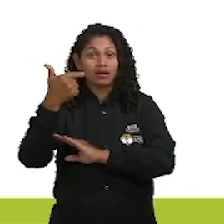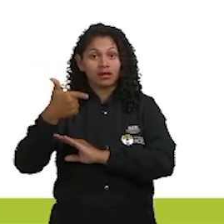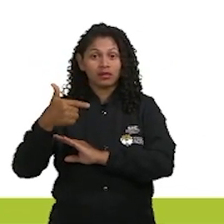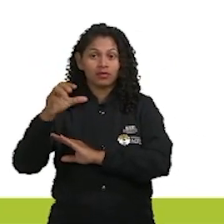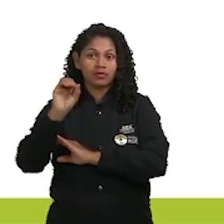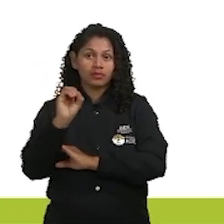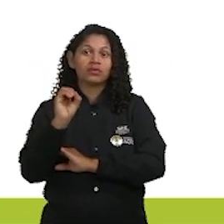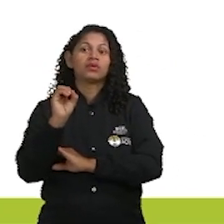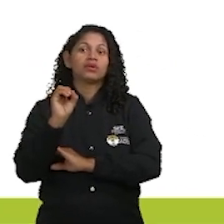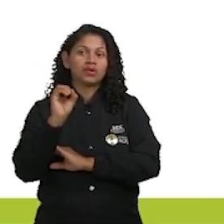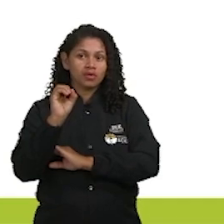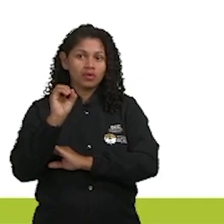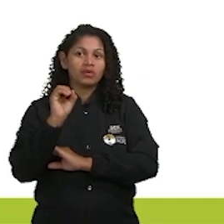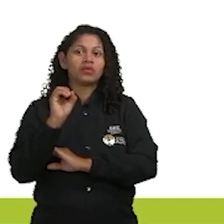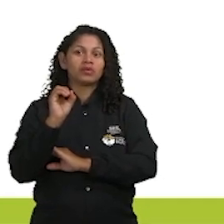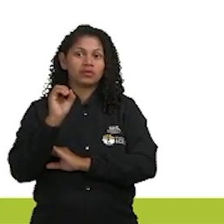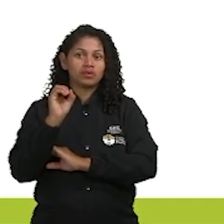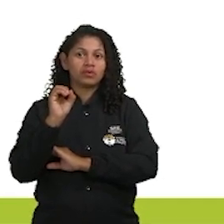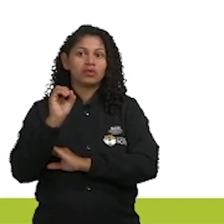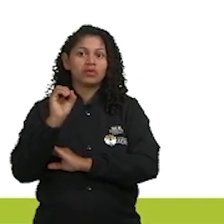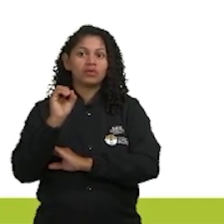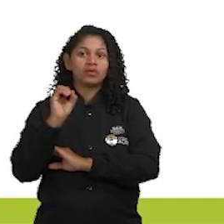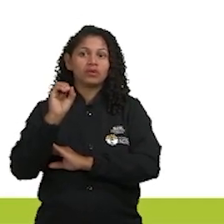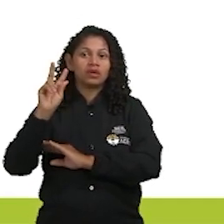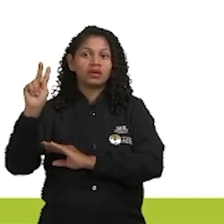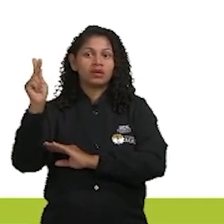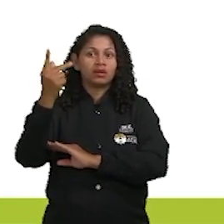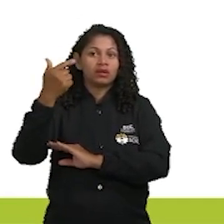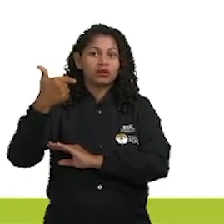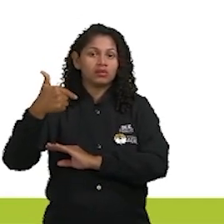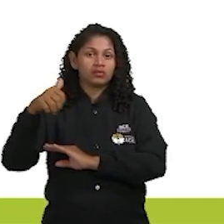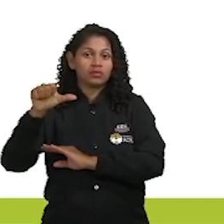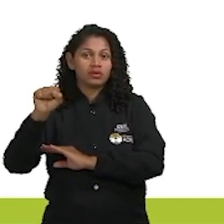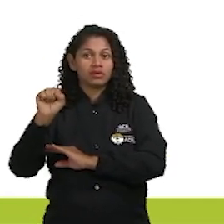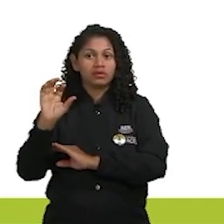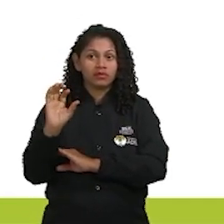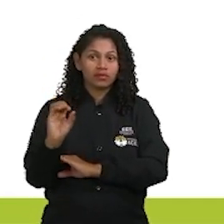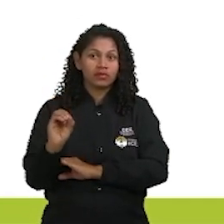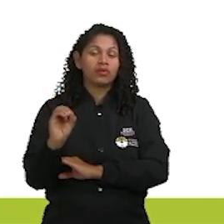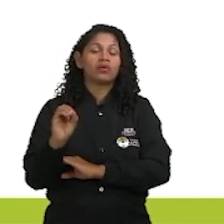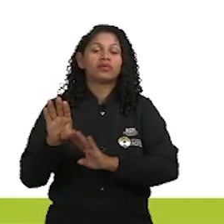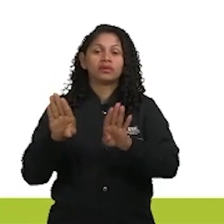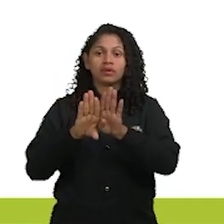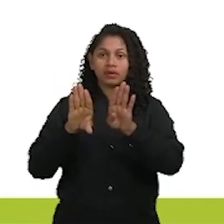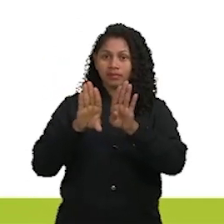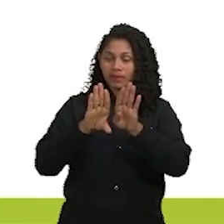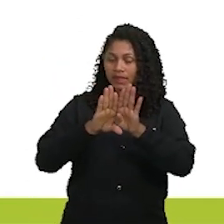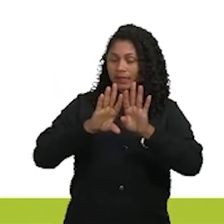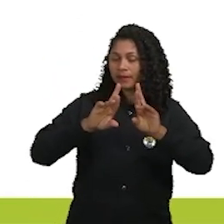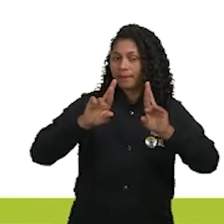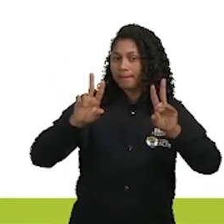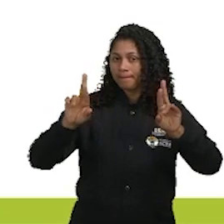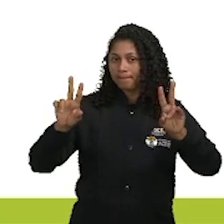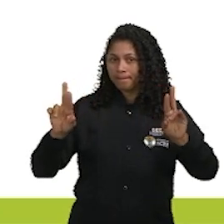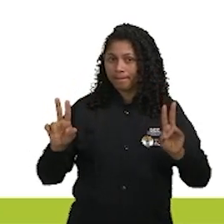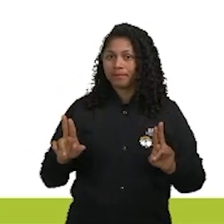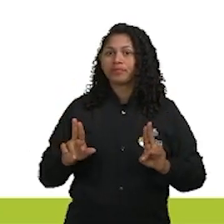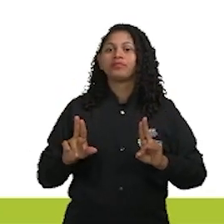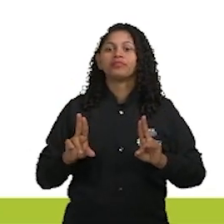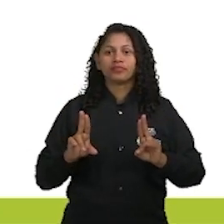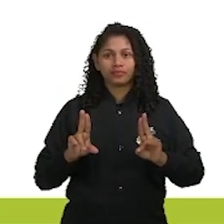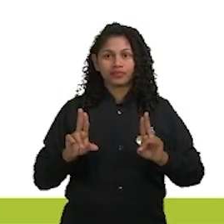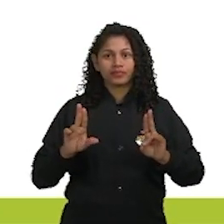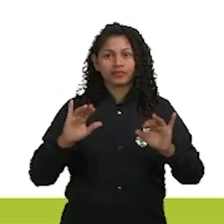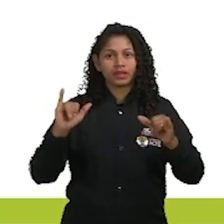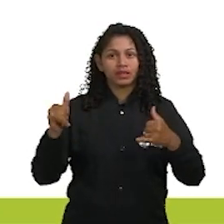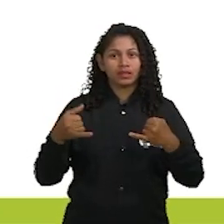possuir NOx igual a menos 2. Qual é a exceção? Quando o oxigênio estiver ligado a flúor, no caso, quando